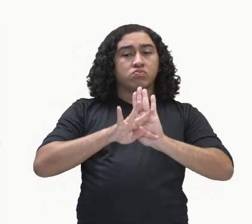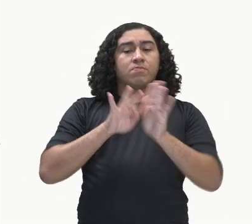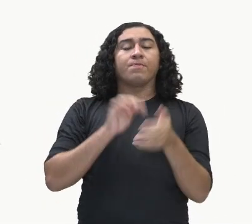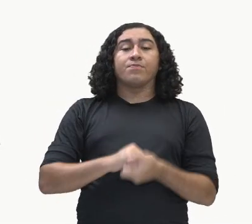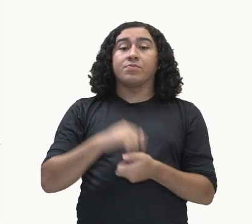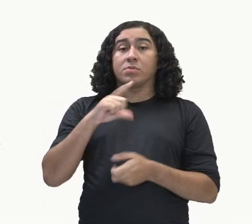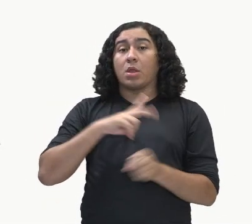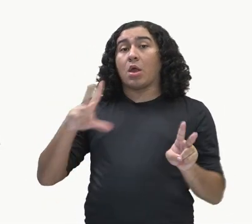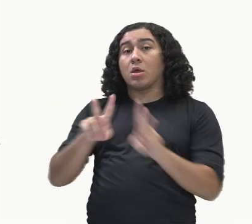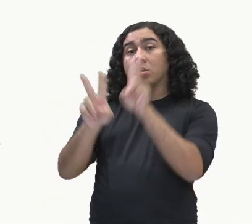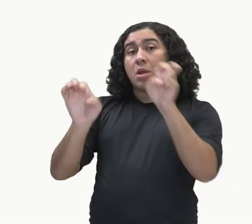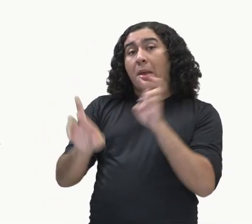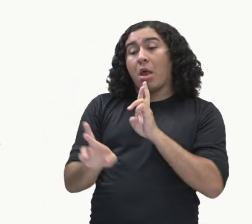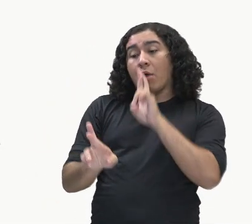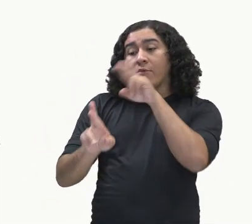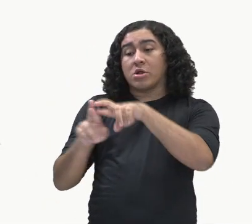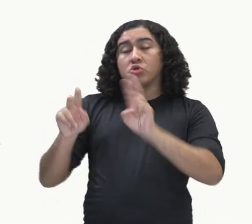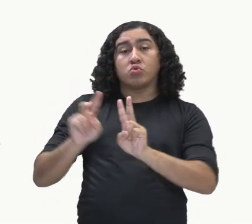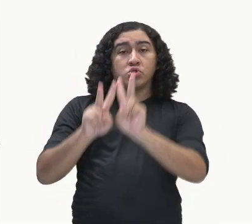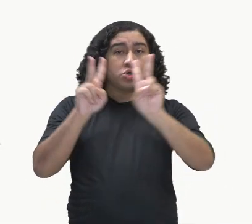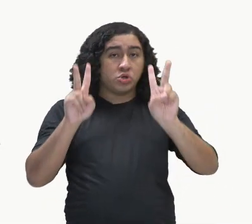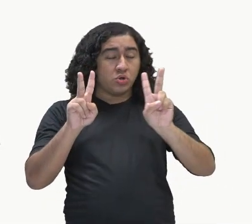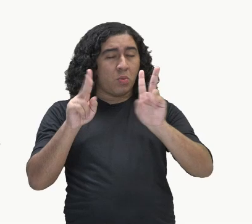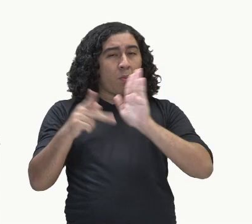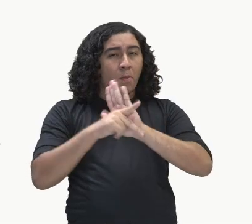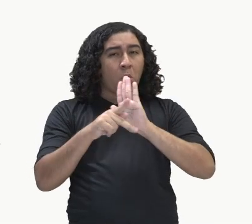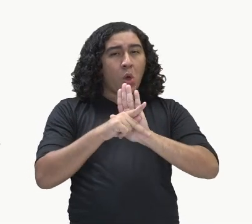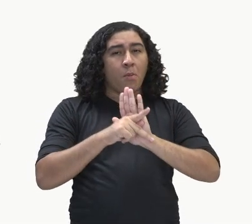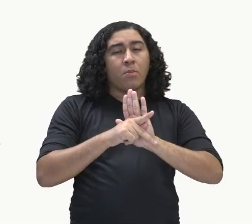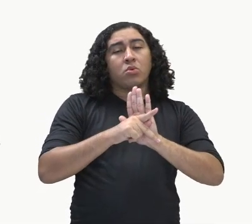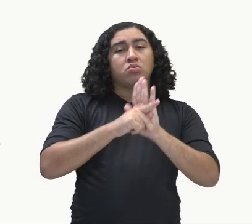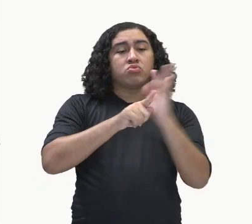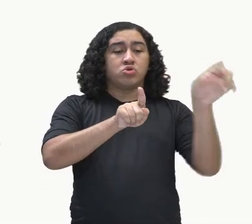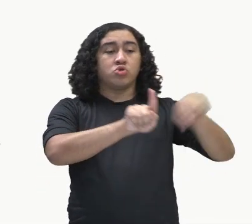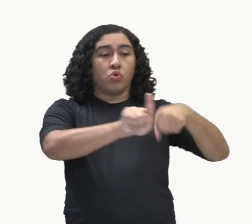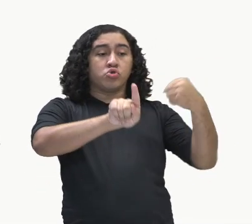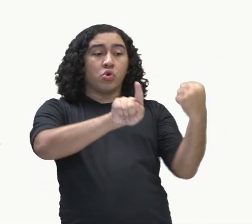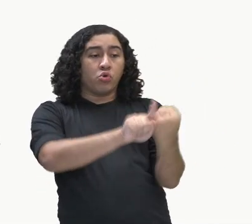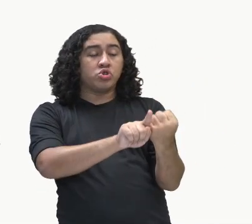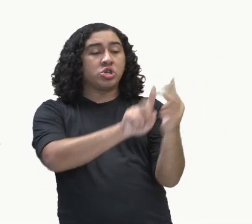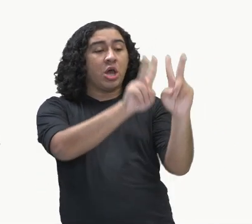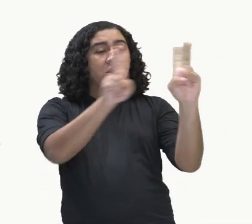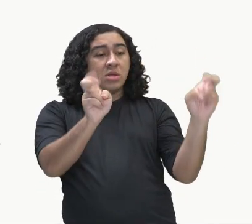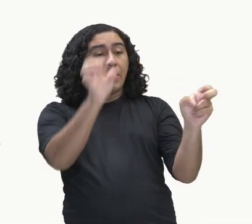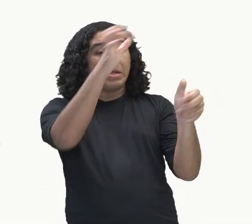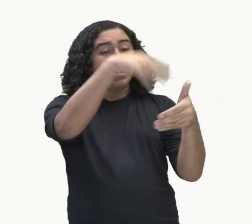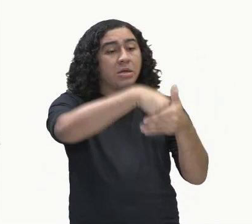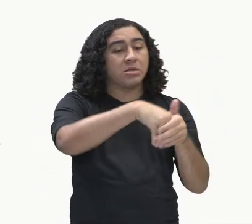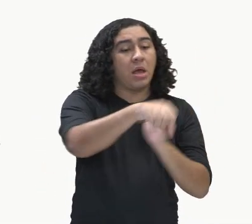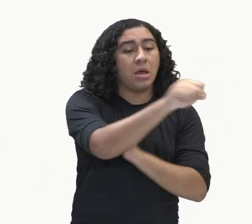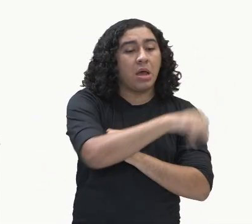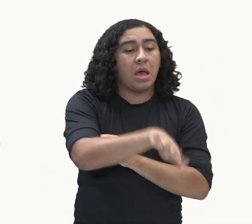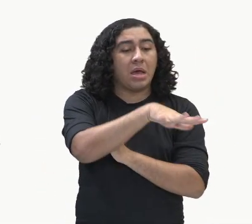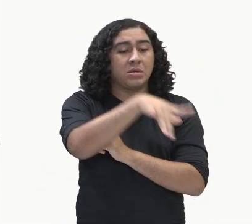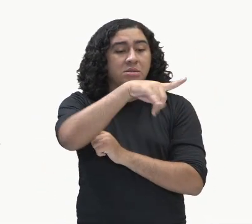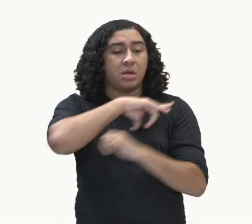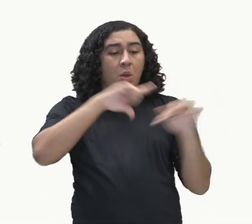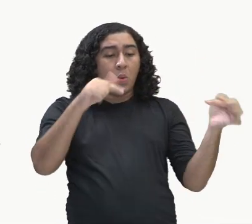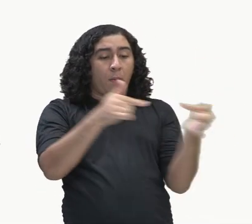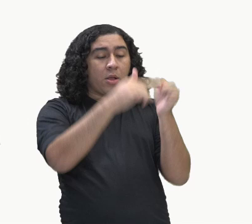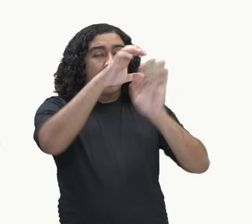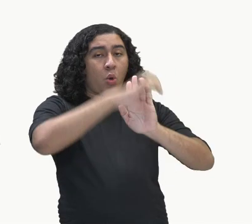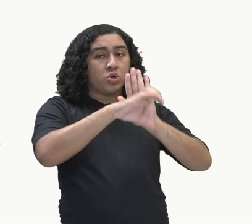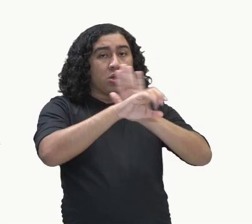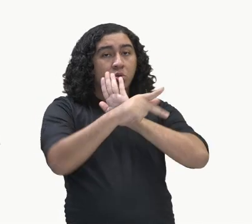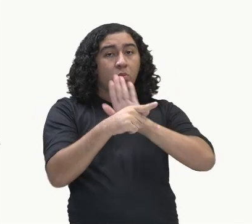falando em relação a um tópico que é na sociologia. Então, ele está dando essa definição de